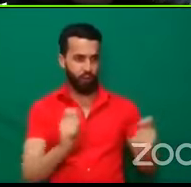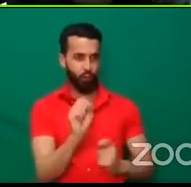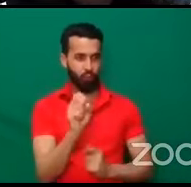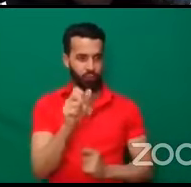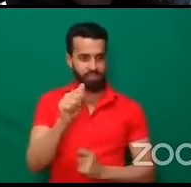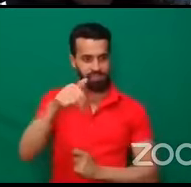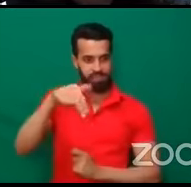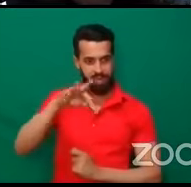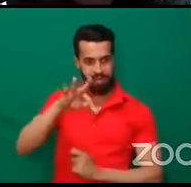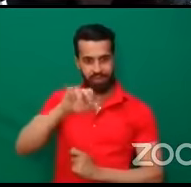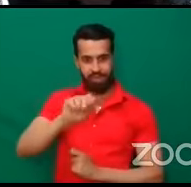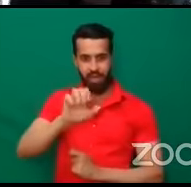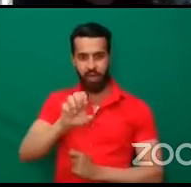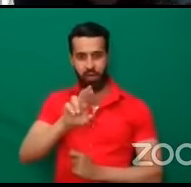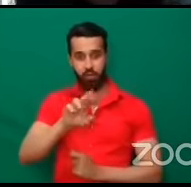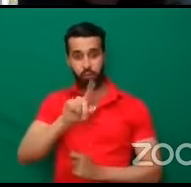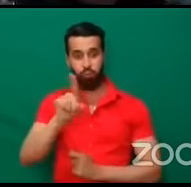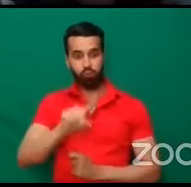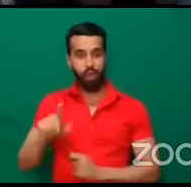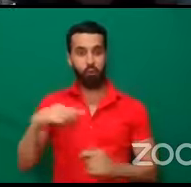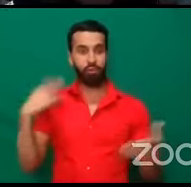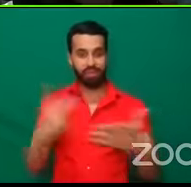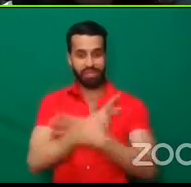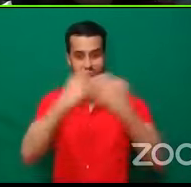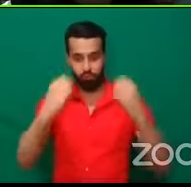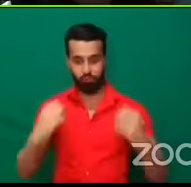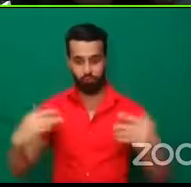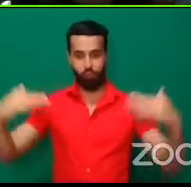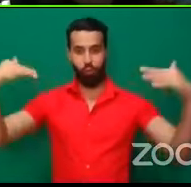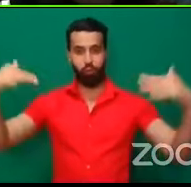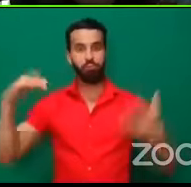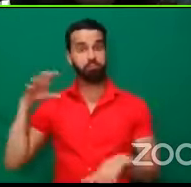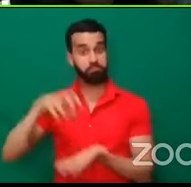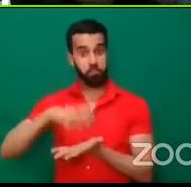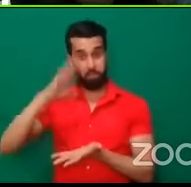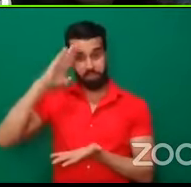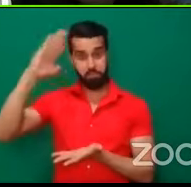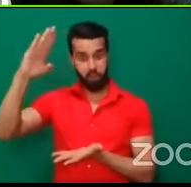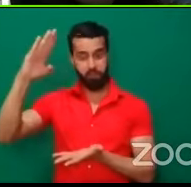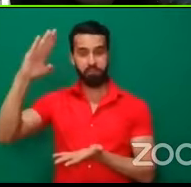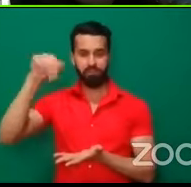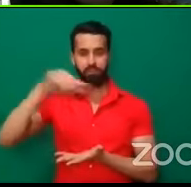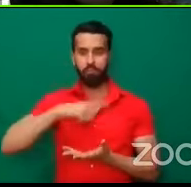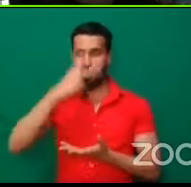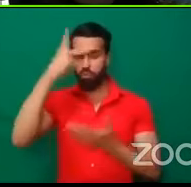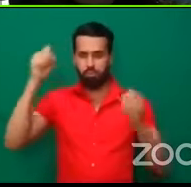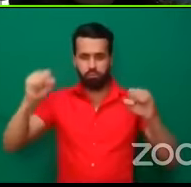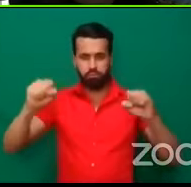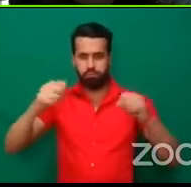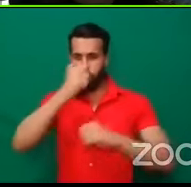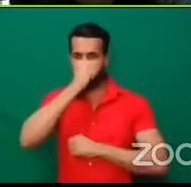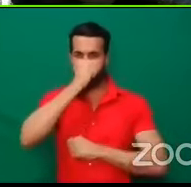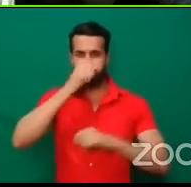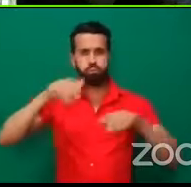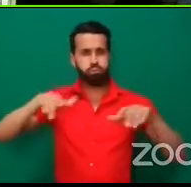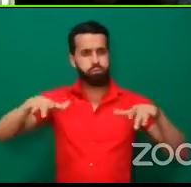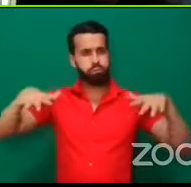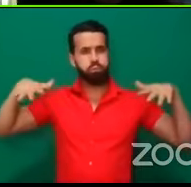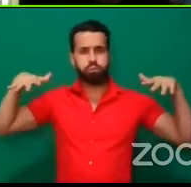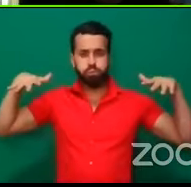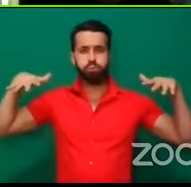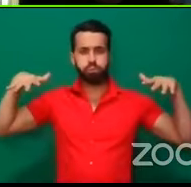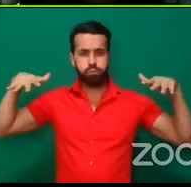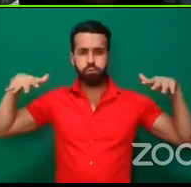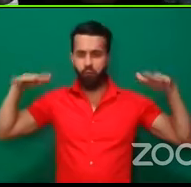No Sim. auditório, né? No auditório central. Então tinha muita gente, assim, no dia que foi a estreia